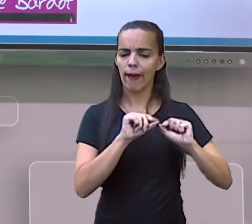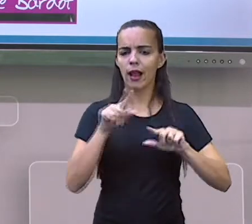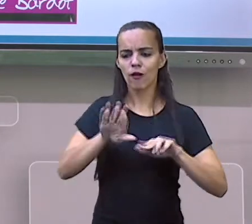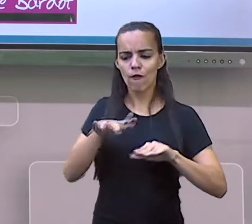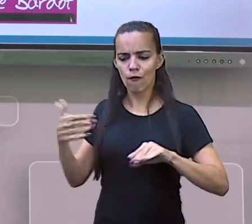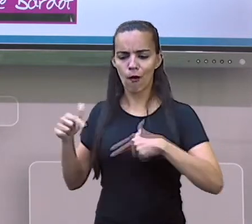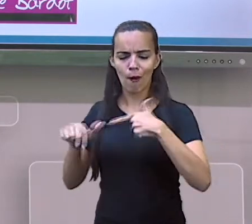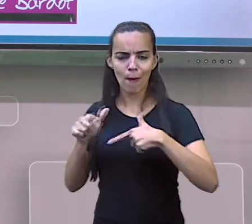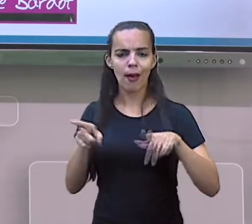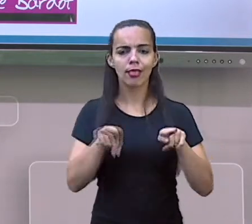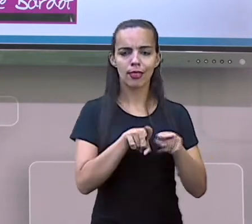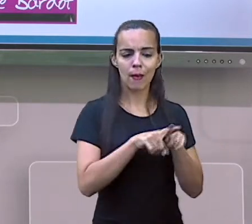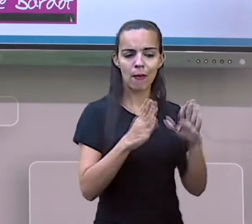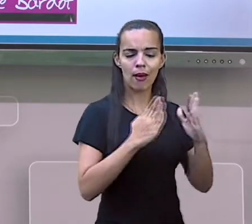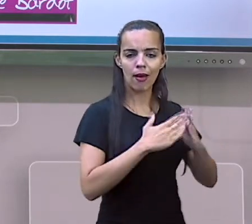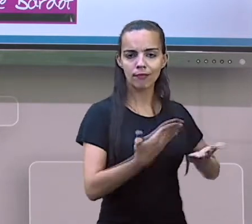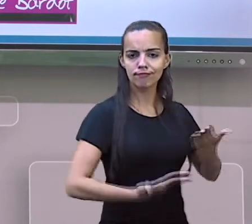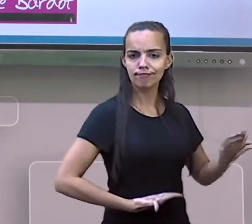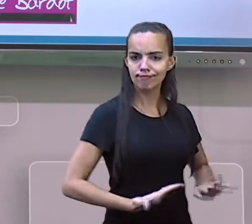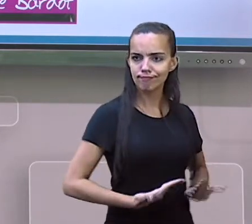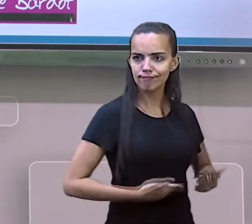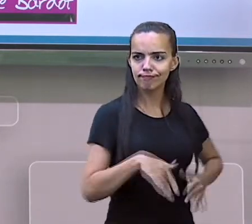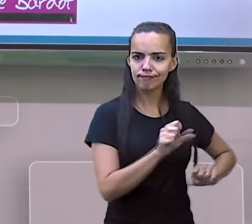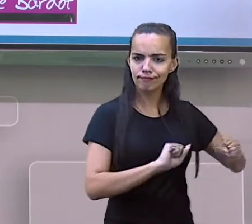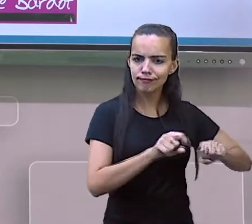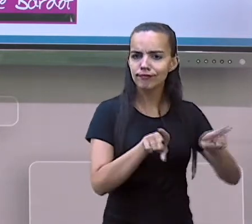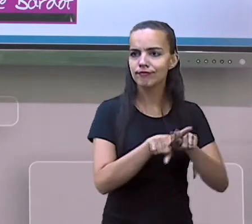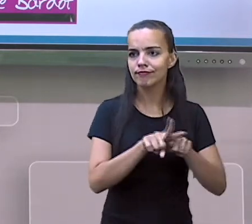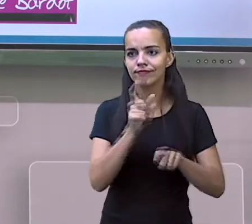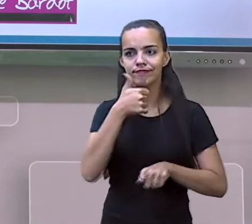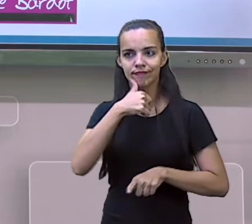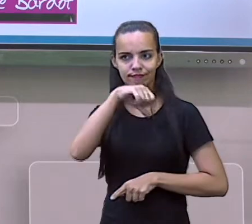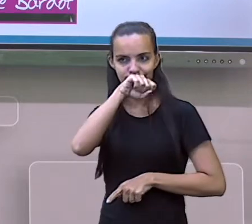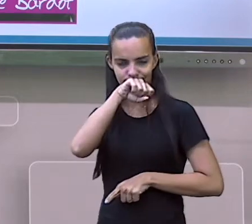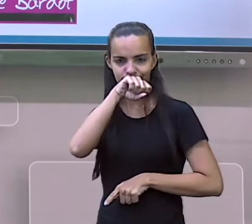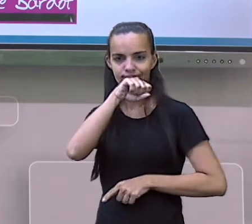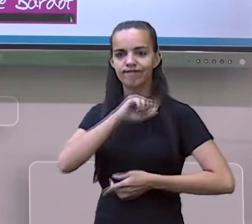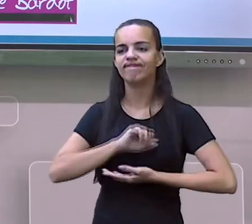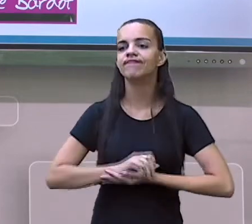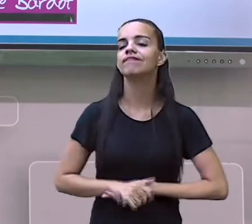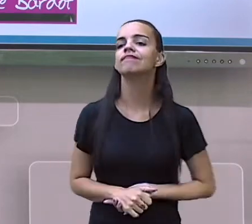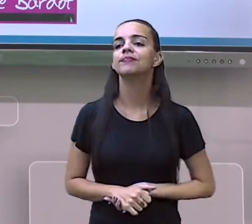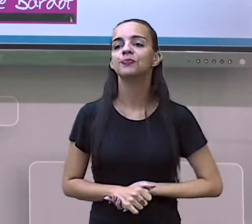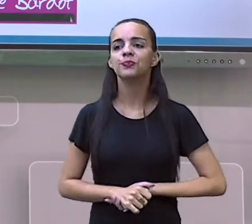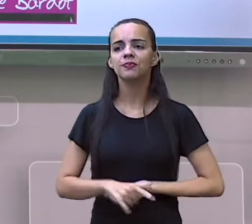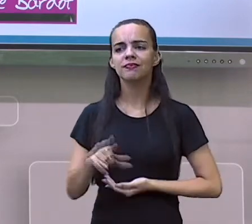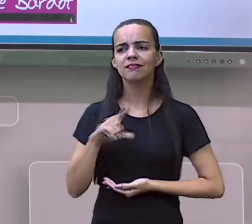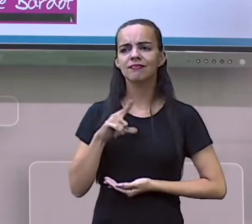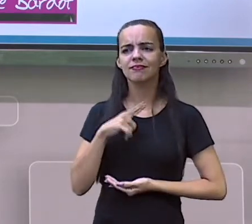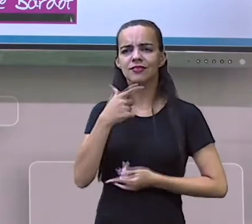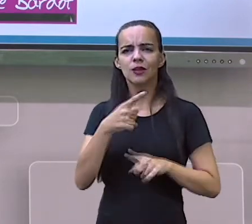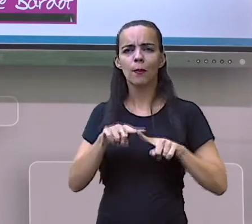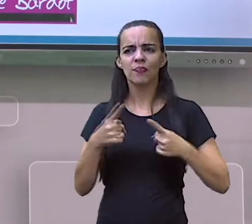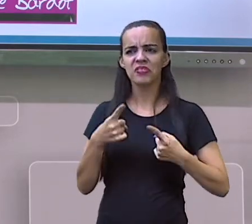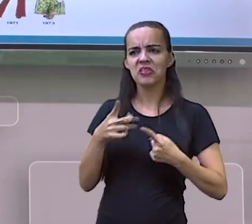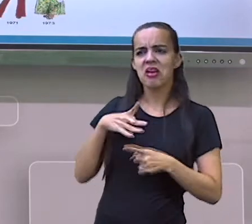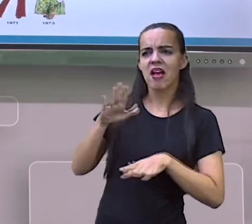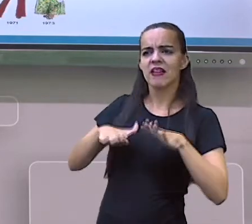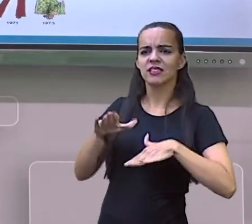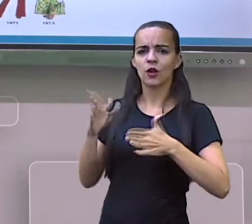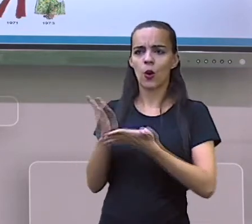casa, esposa e mãe, ou seja, a recatada, né? Não obstante, com o